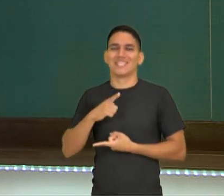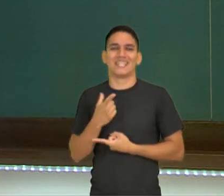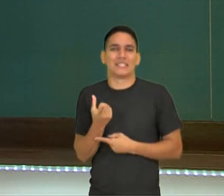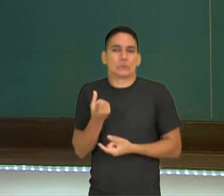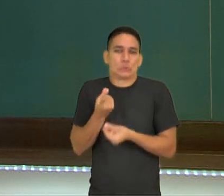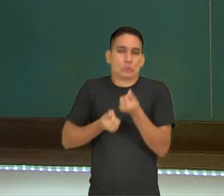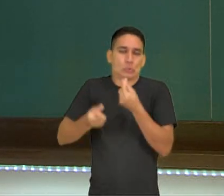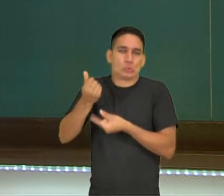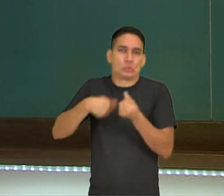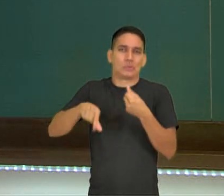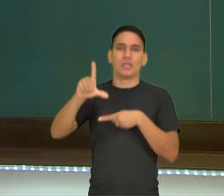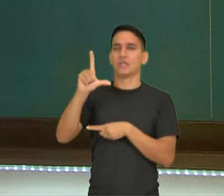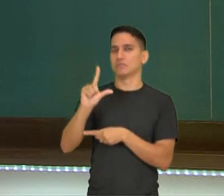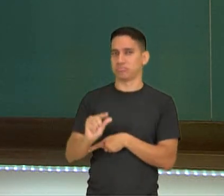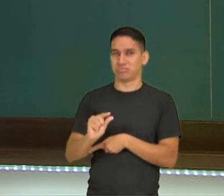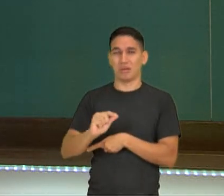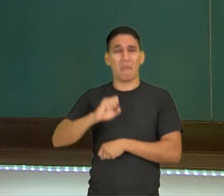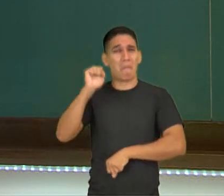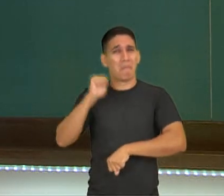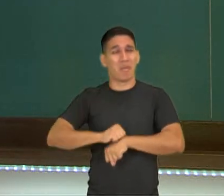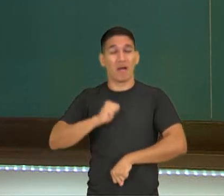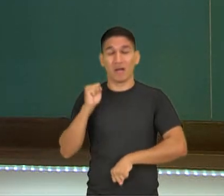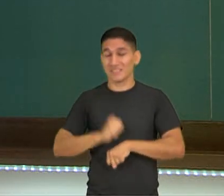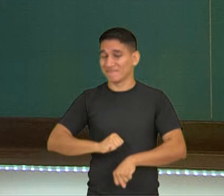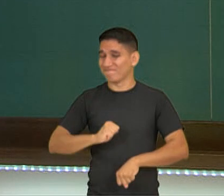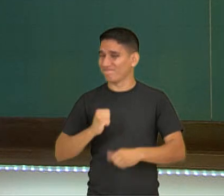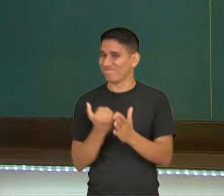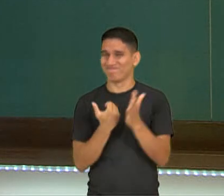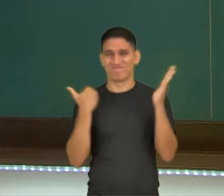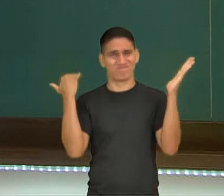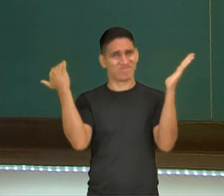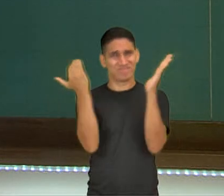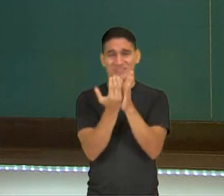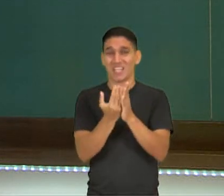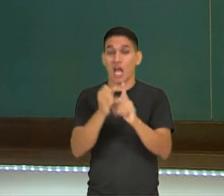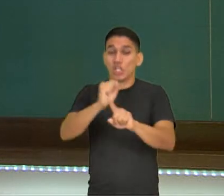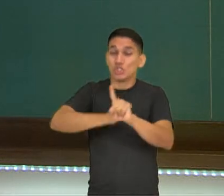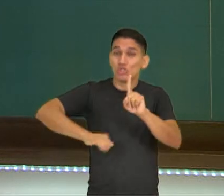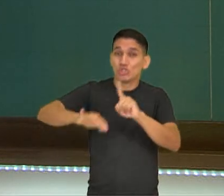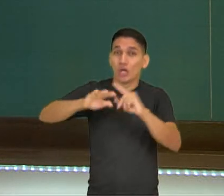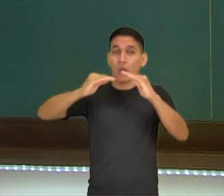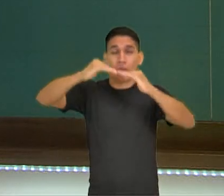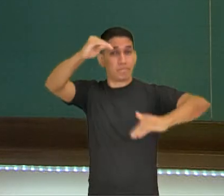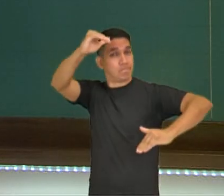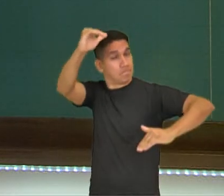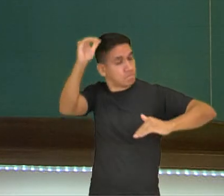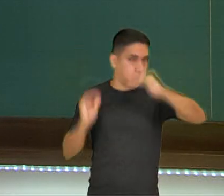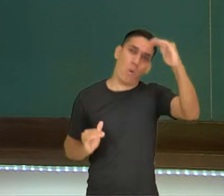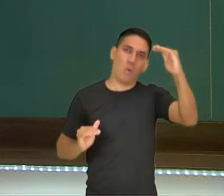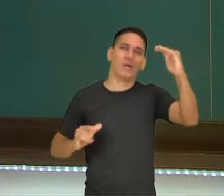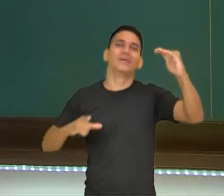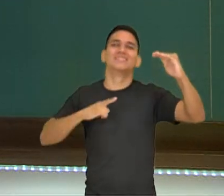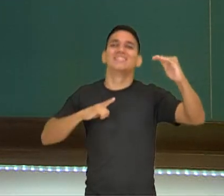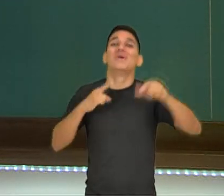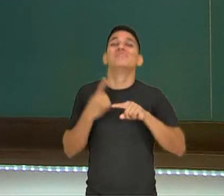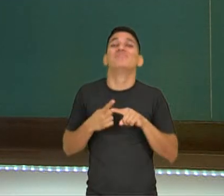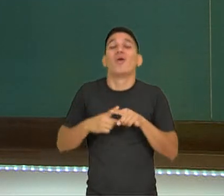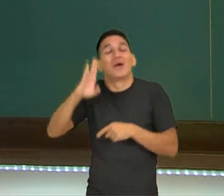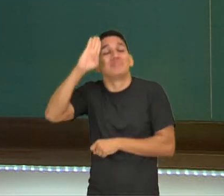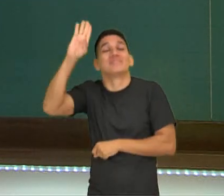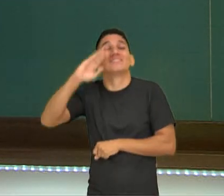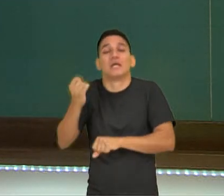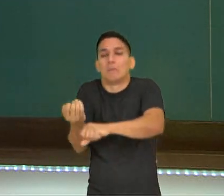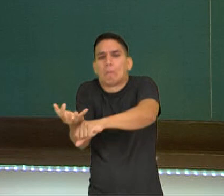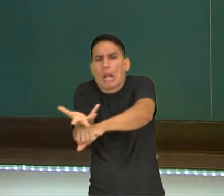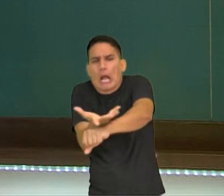Eu pude observar com uma linha de pobreza, uma desigualdade social muito grande, principalmente essas regiões mais desérticas, mas